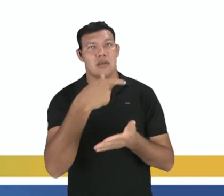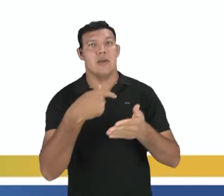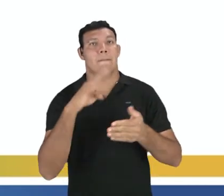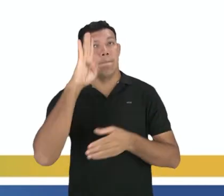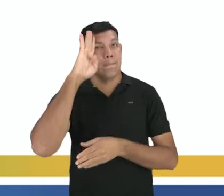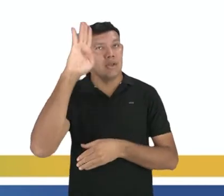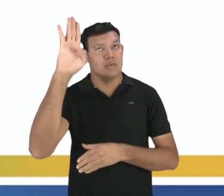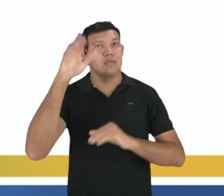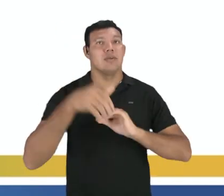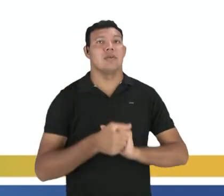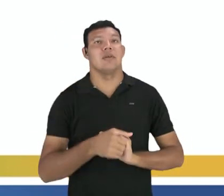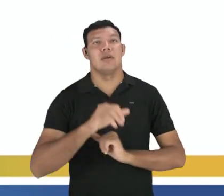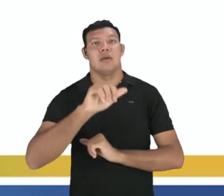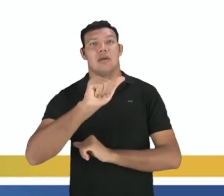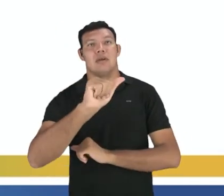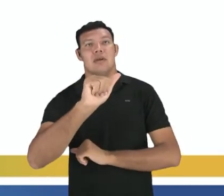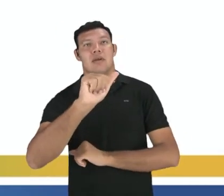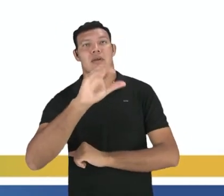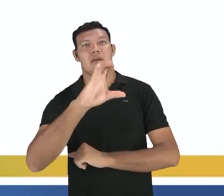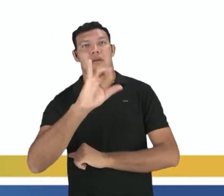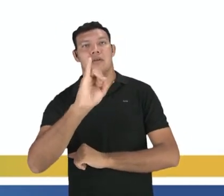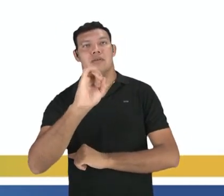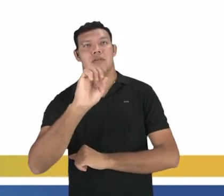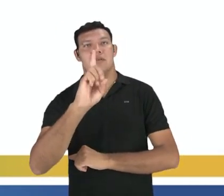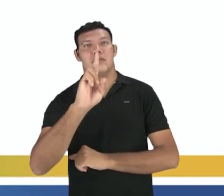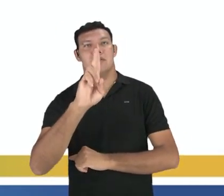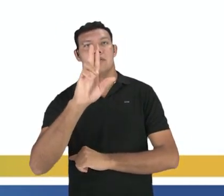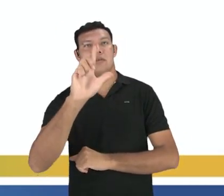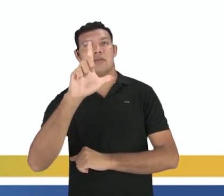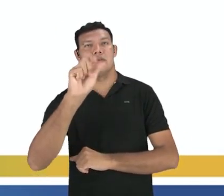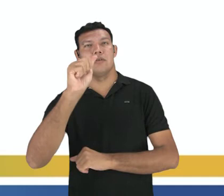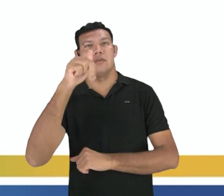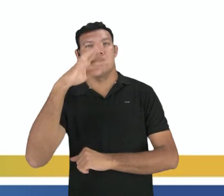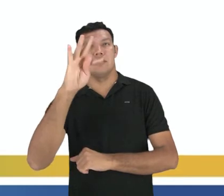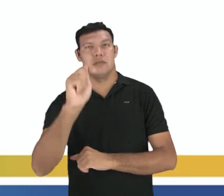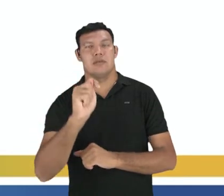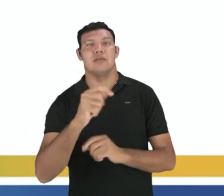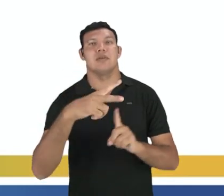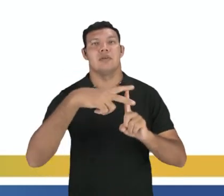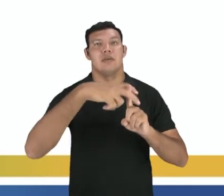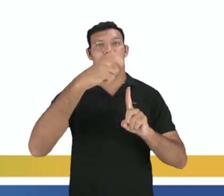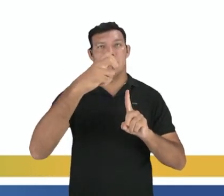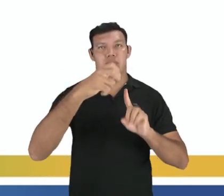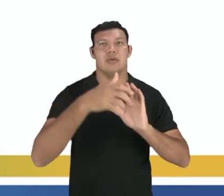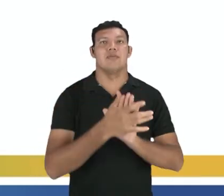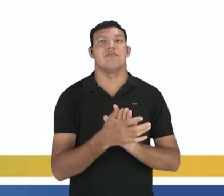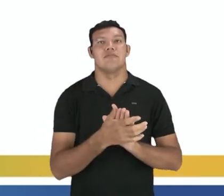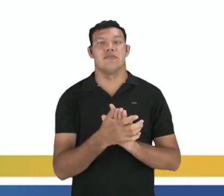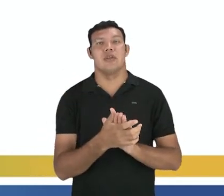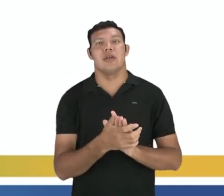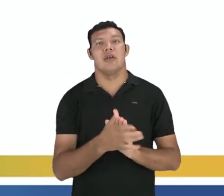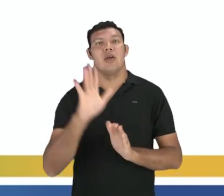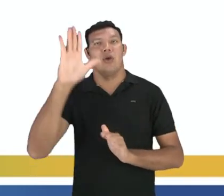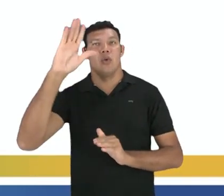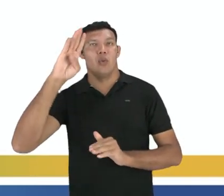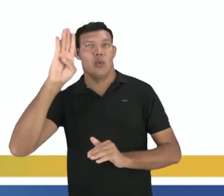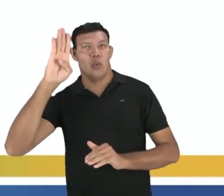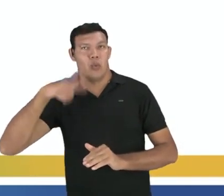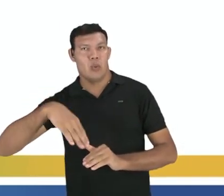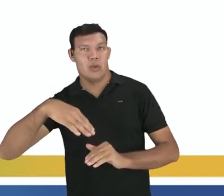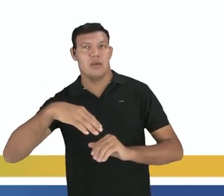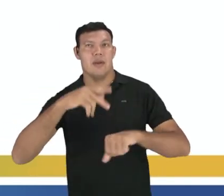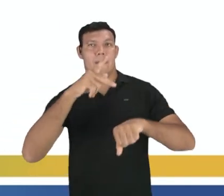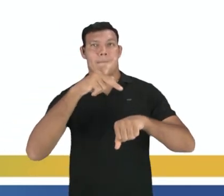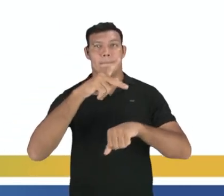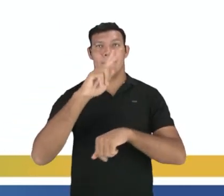de refrigerantes, abaixando seu pH, regulando sua doçura, realçando o paladar e também atuando